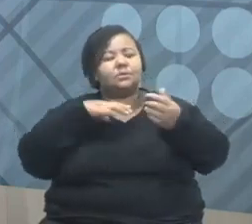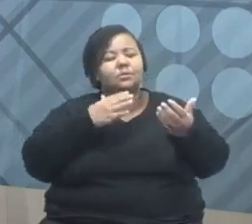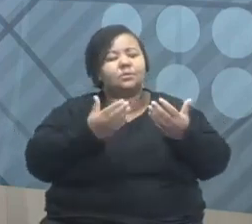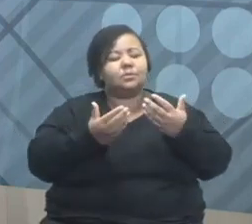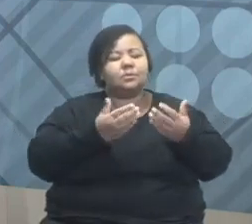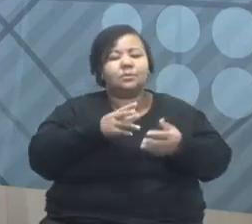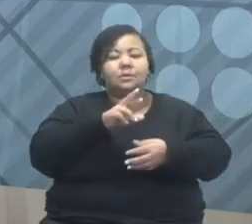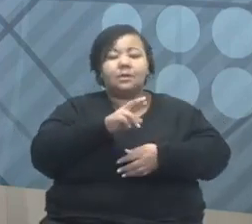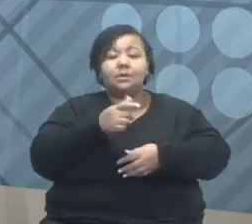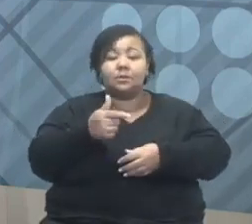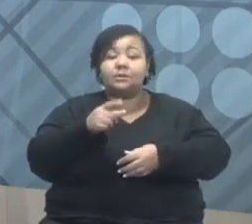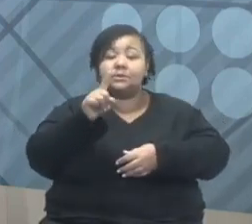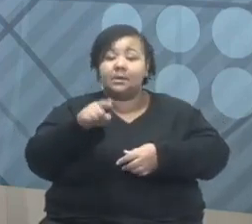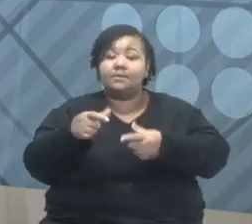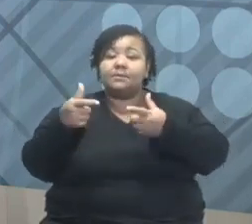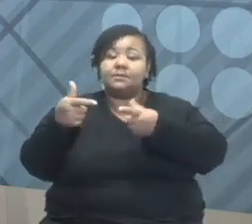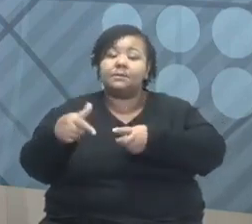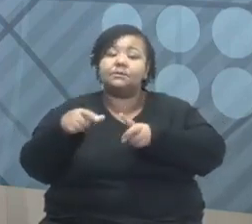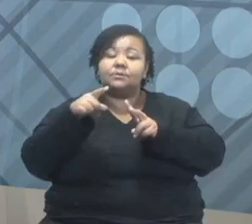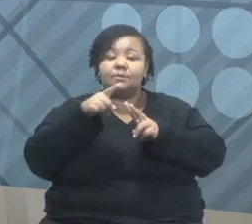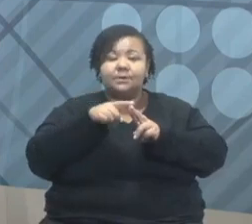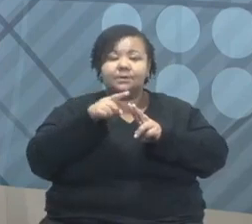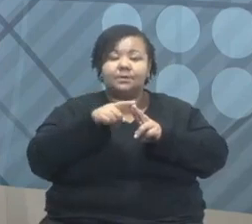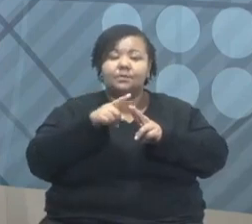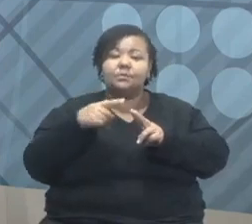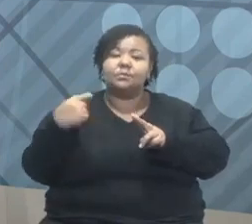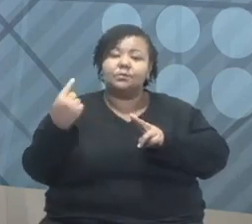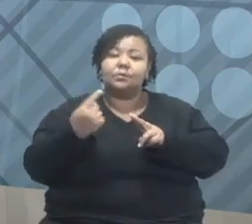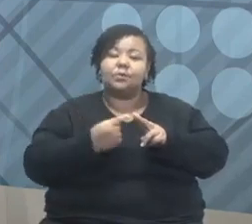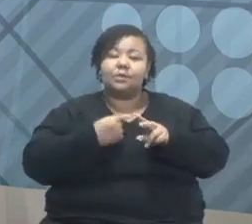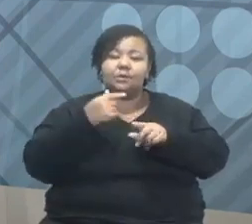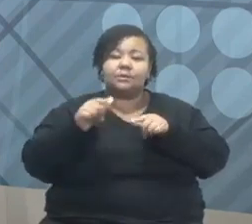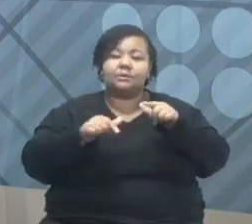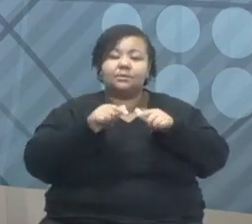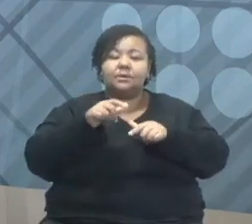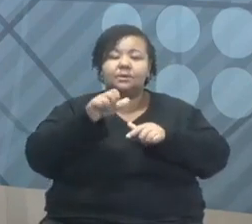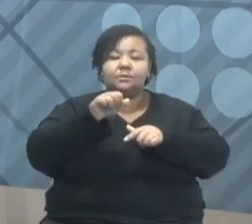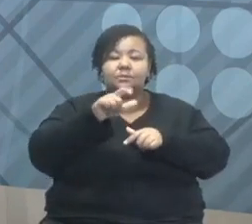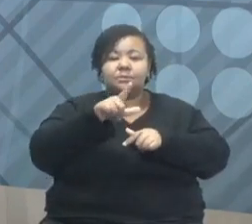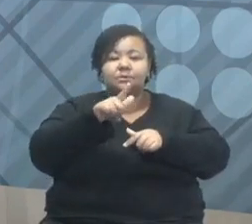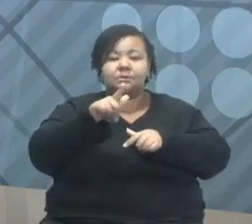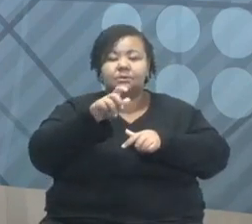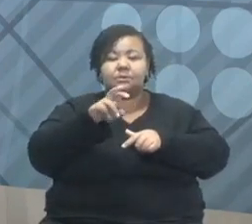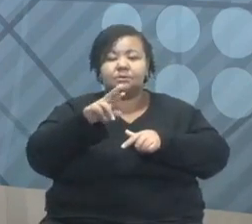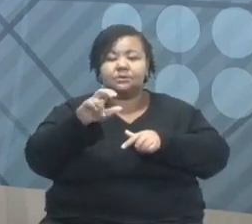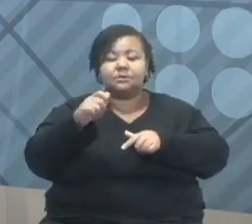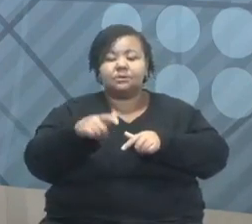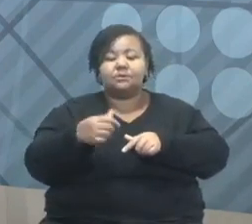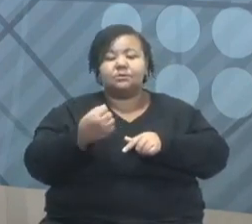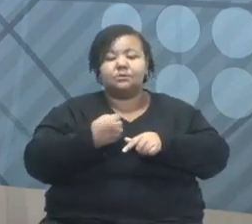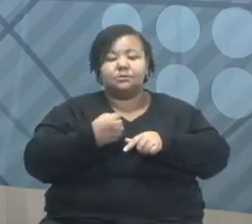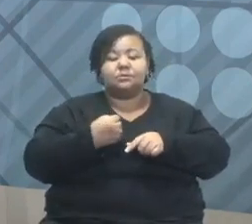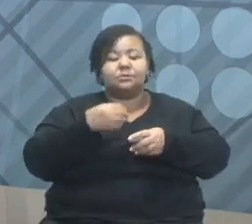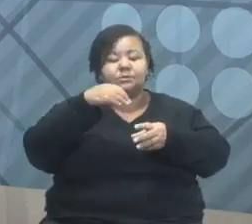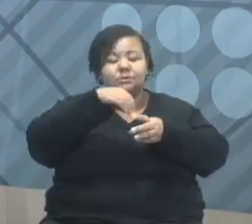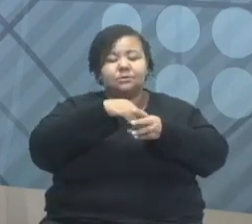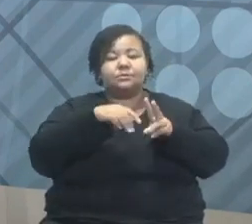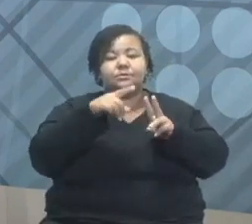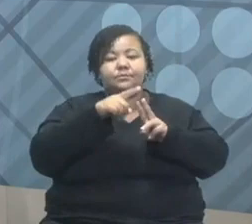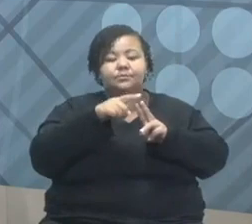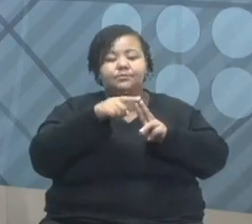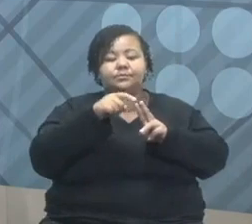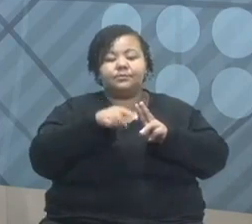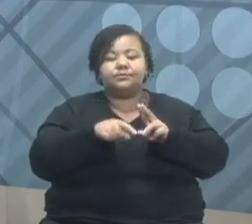que o R2 ele é um espaço vetorial. E quando nós trabalhamos em álgebra linear, as componentes, os elementos desses vetores,